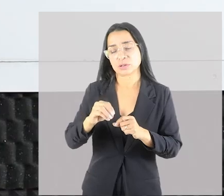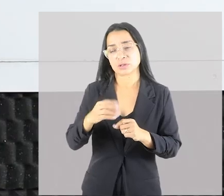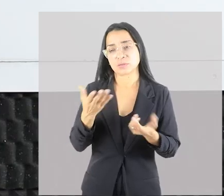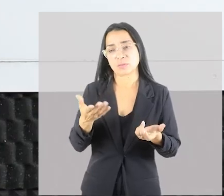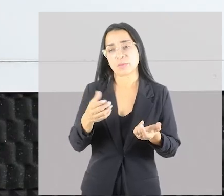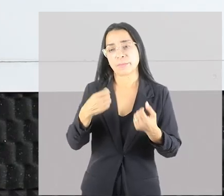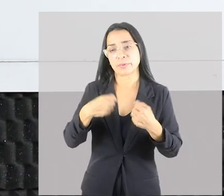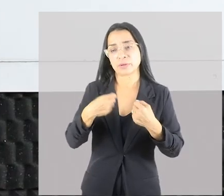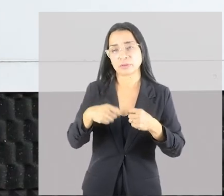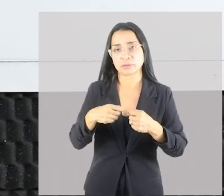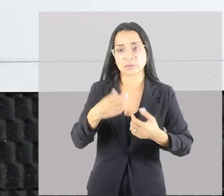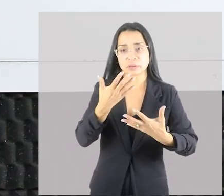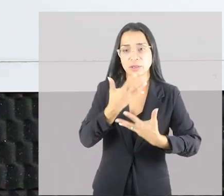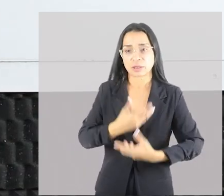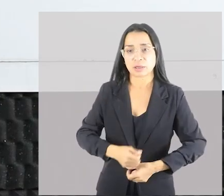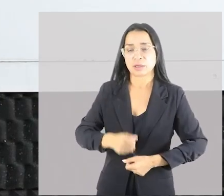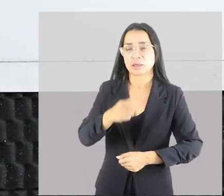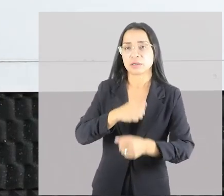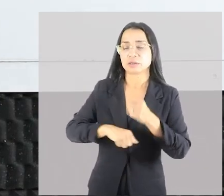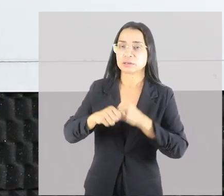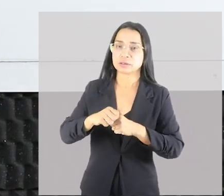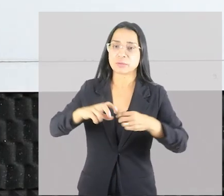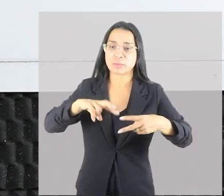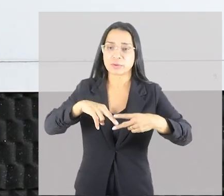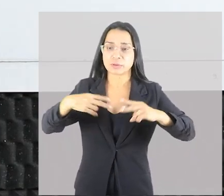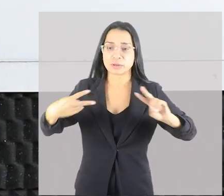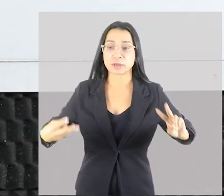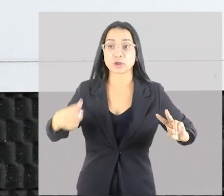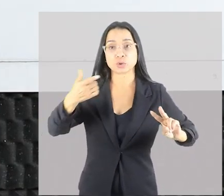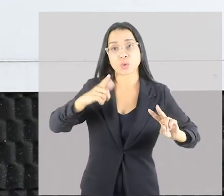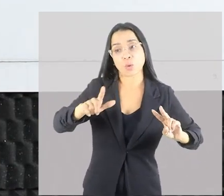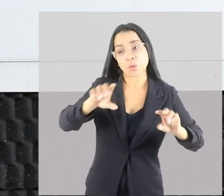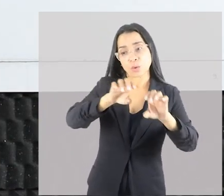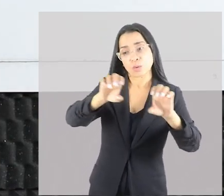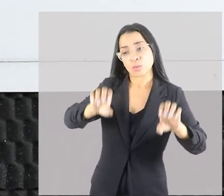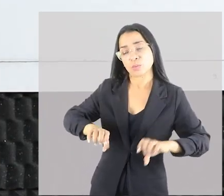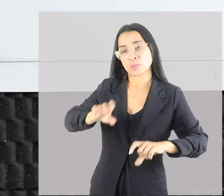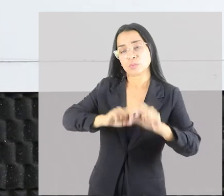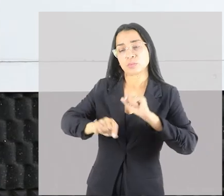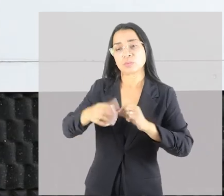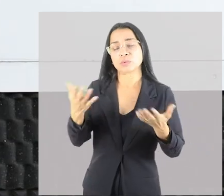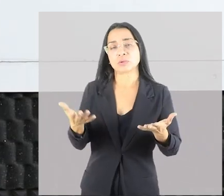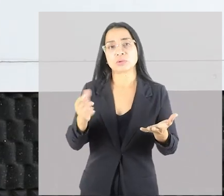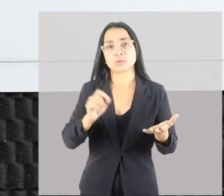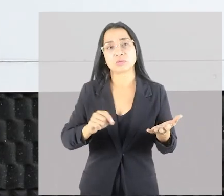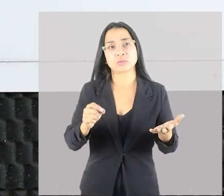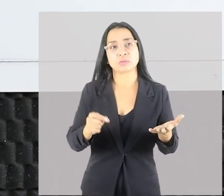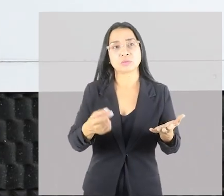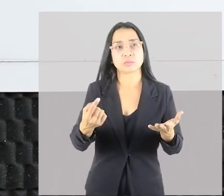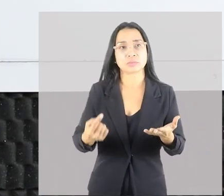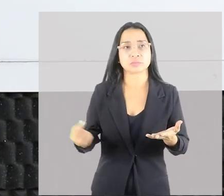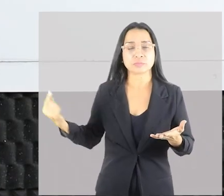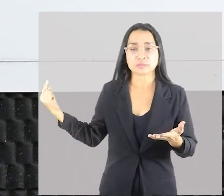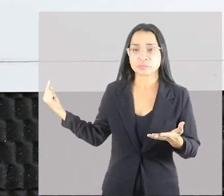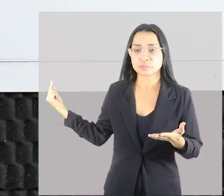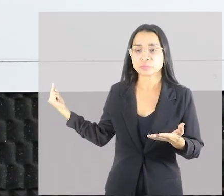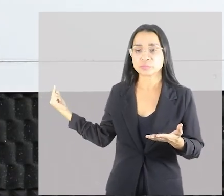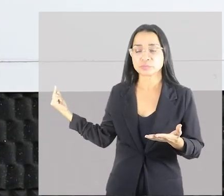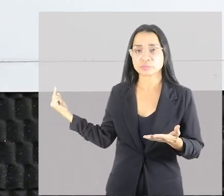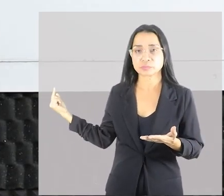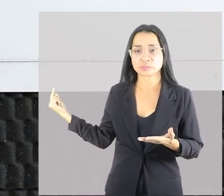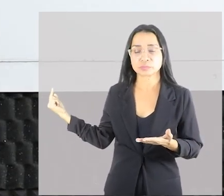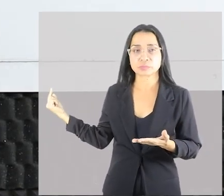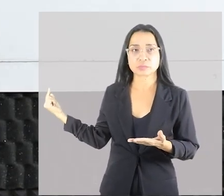preciso receber material genético de um outro organismo. Então, como a gente anotou aqui, ó, a introdução de genes de